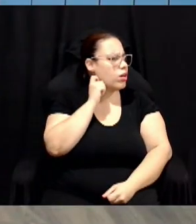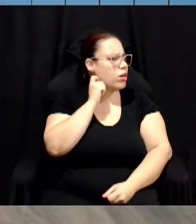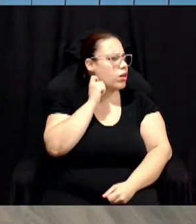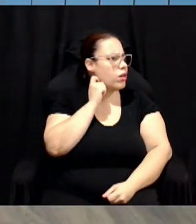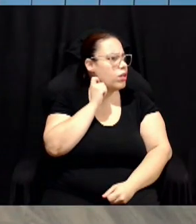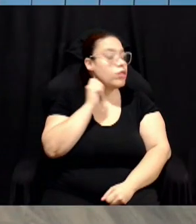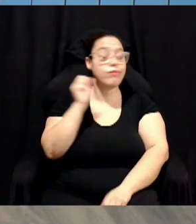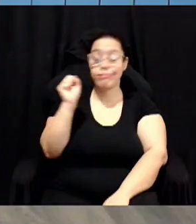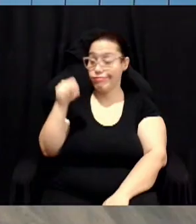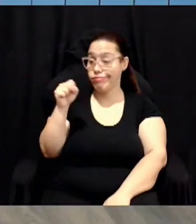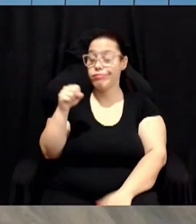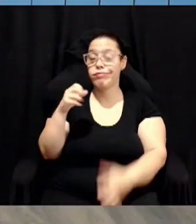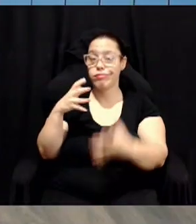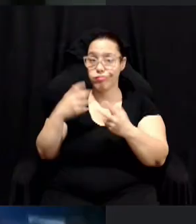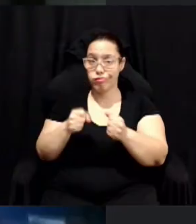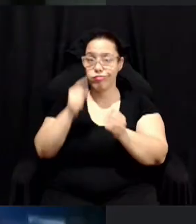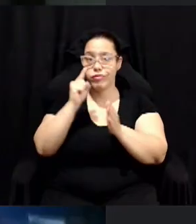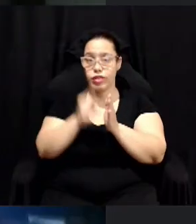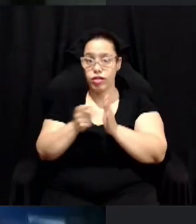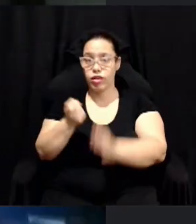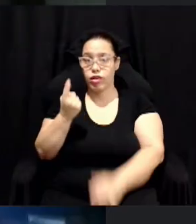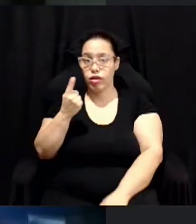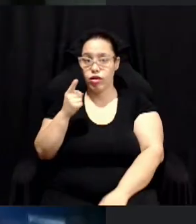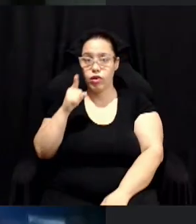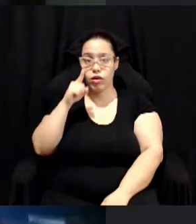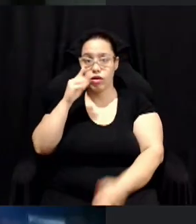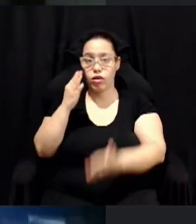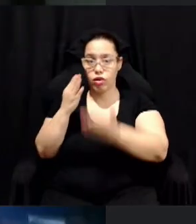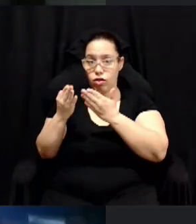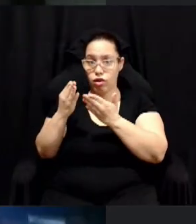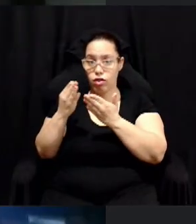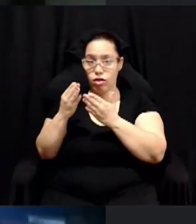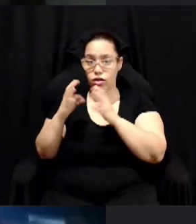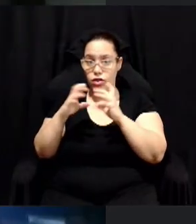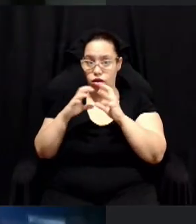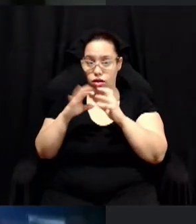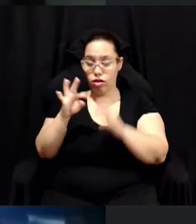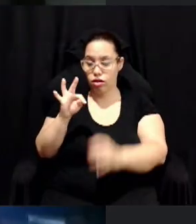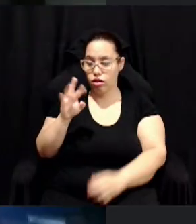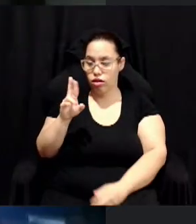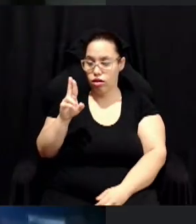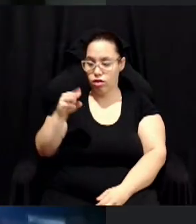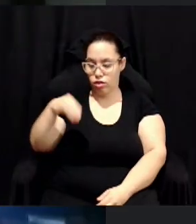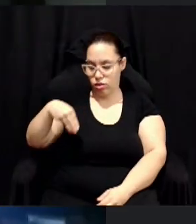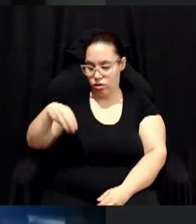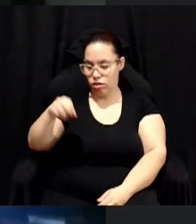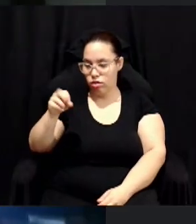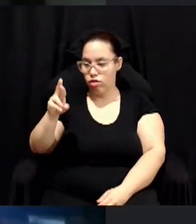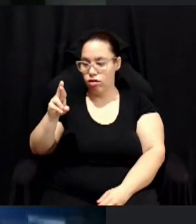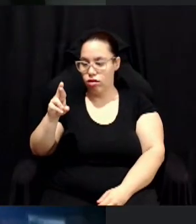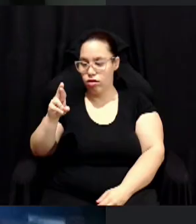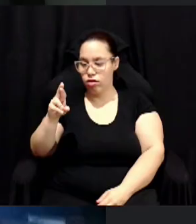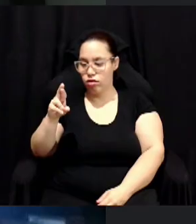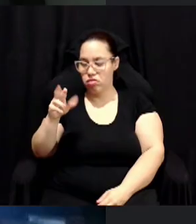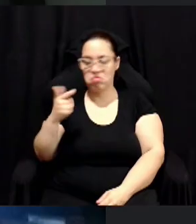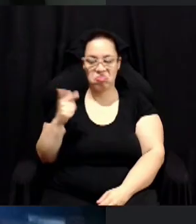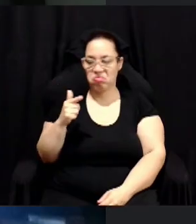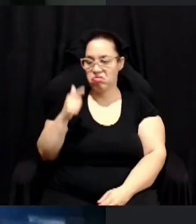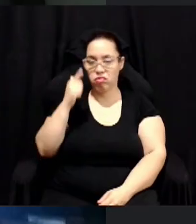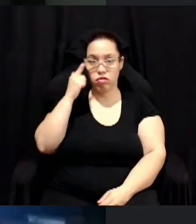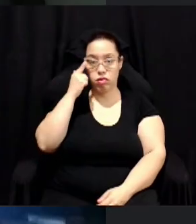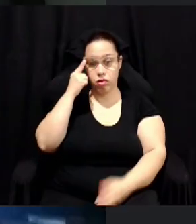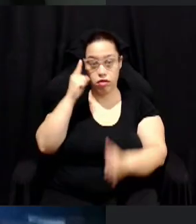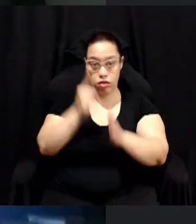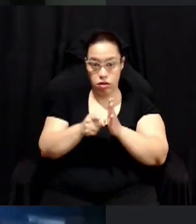recebi diagnóstico. Primeiro foi suspeita de tumor no cérebro, aí fiz ressonância, não deu nada. Depois recebi diagnóstico de